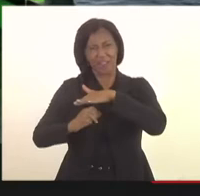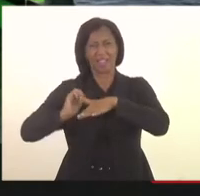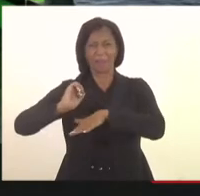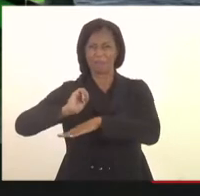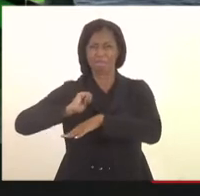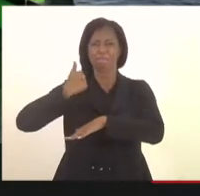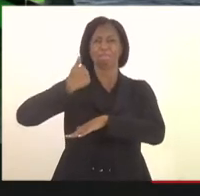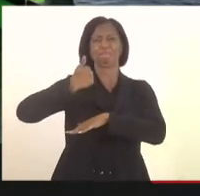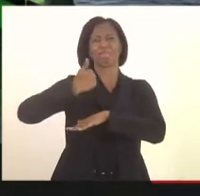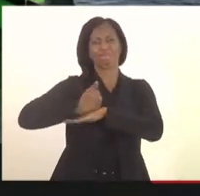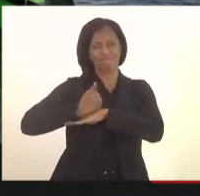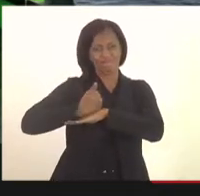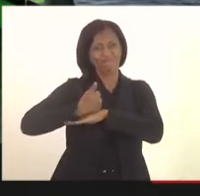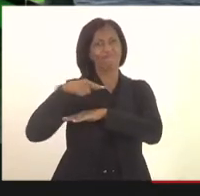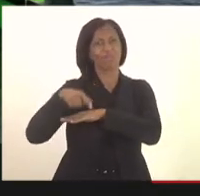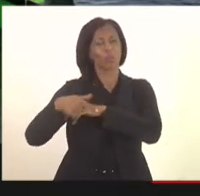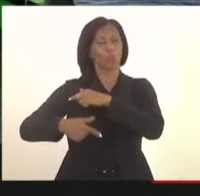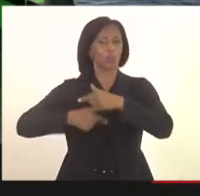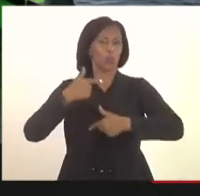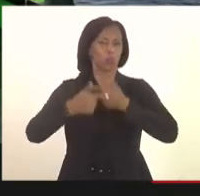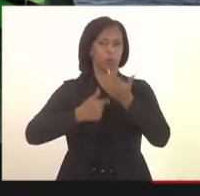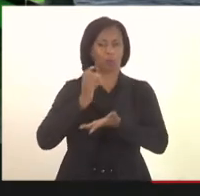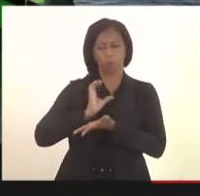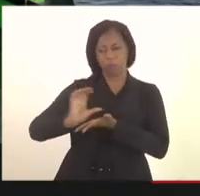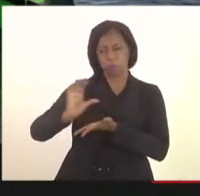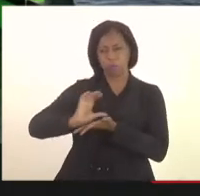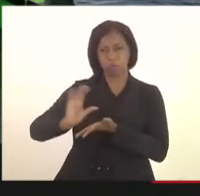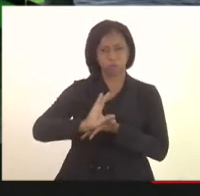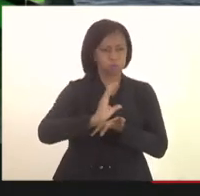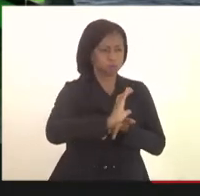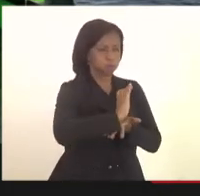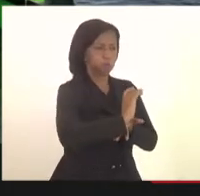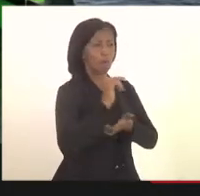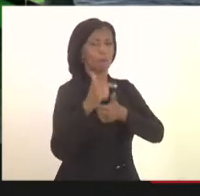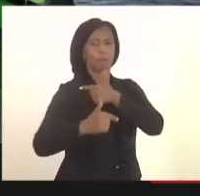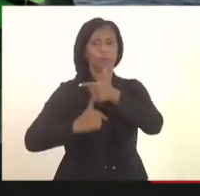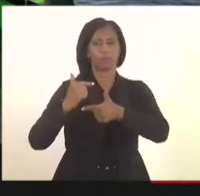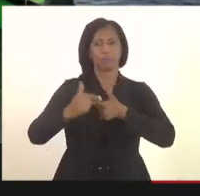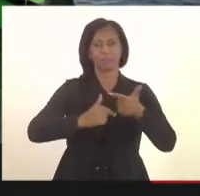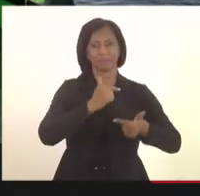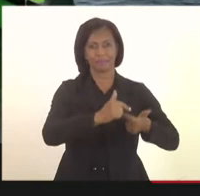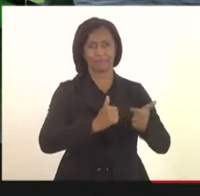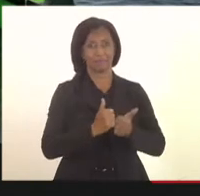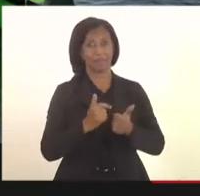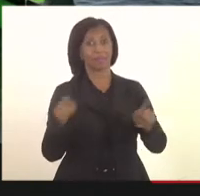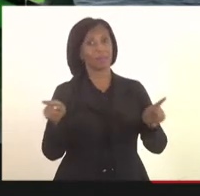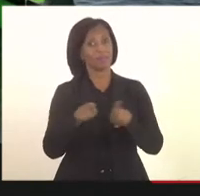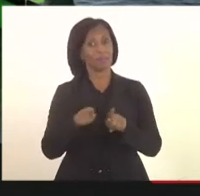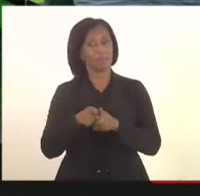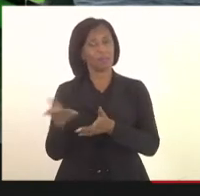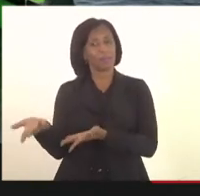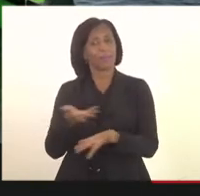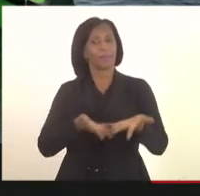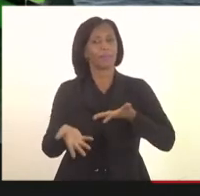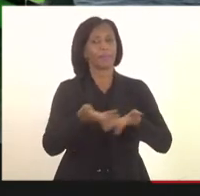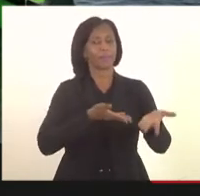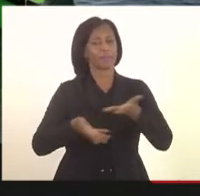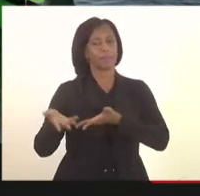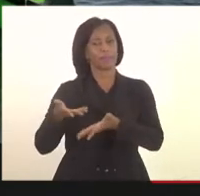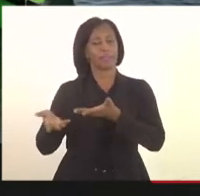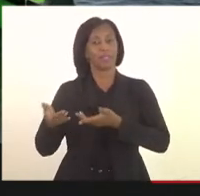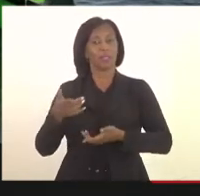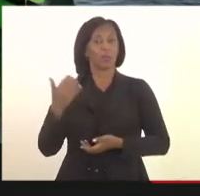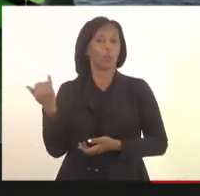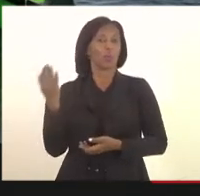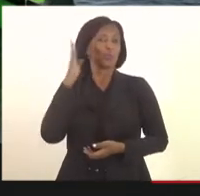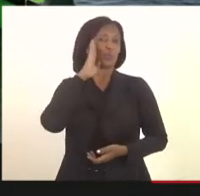positivo da relevância desses investimentos para a nossa atuação e, obviamente, em parceria com os principais centros